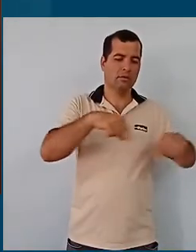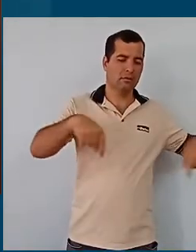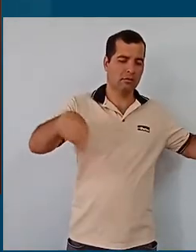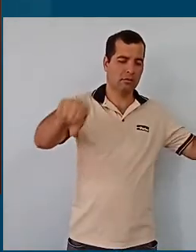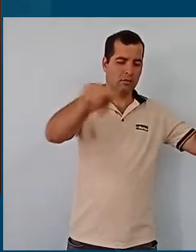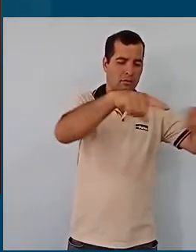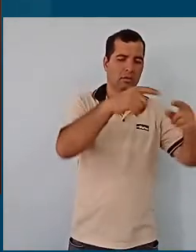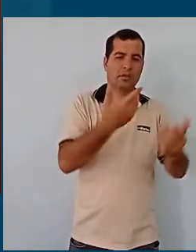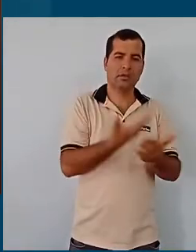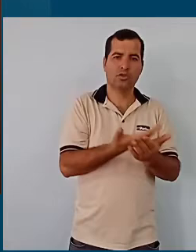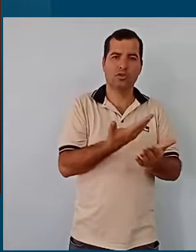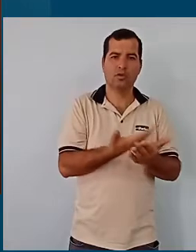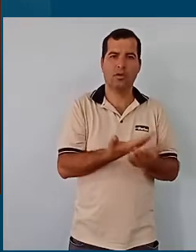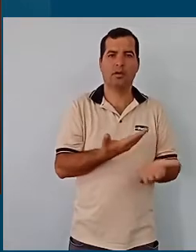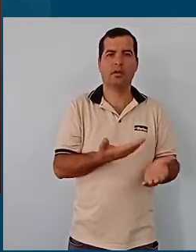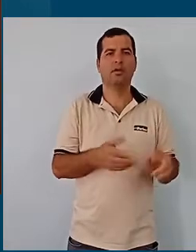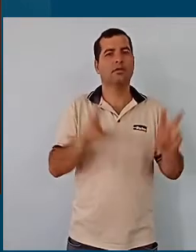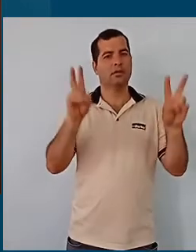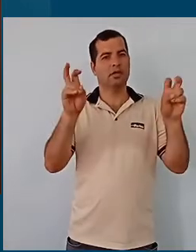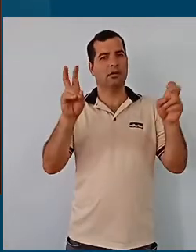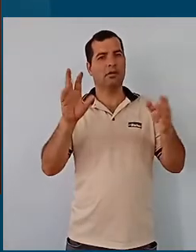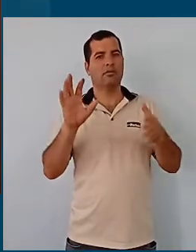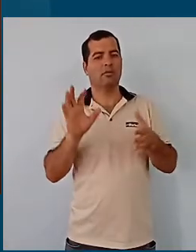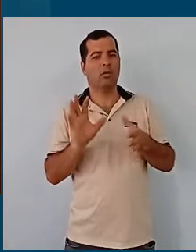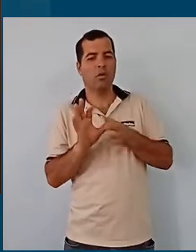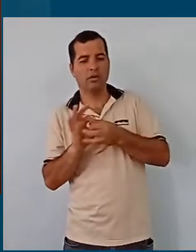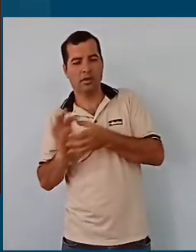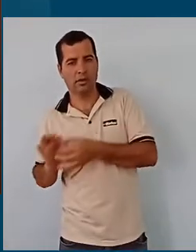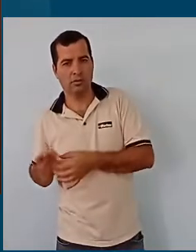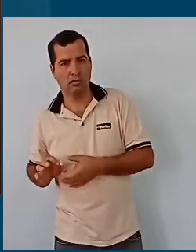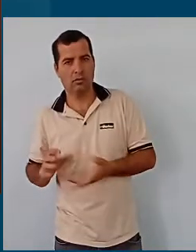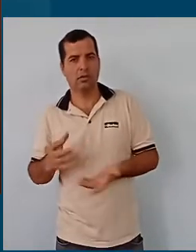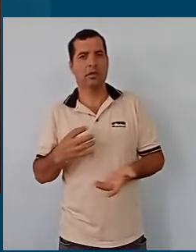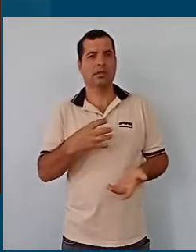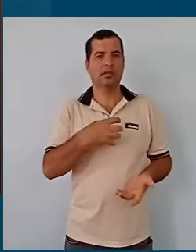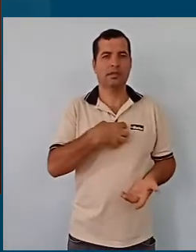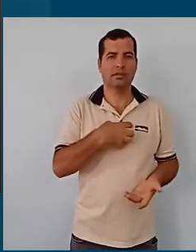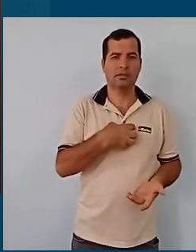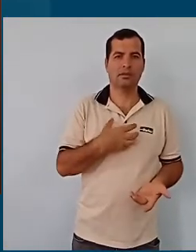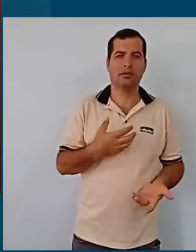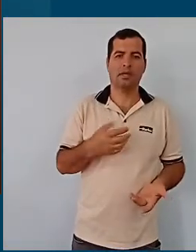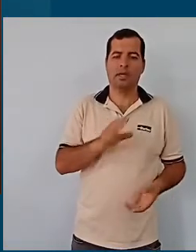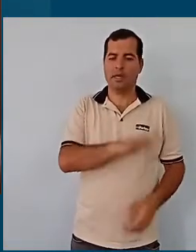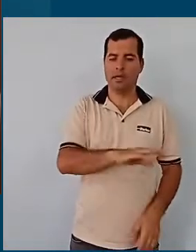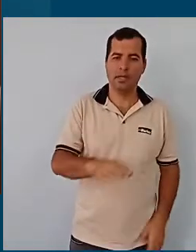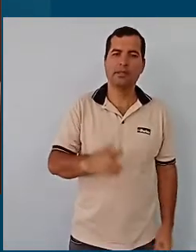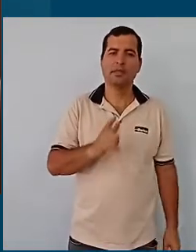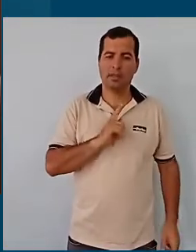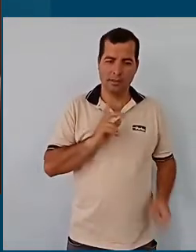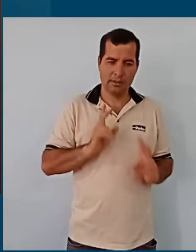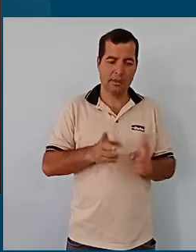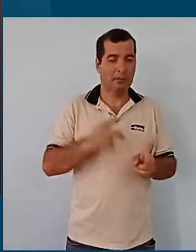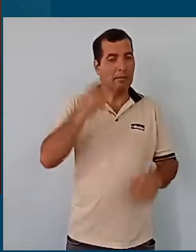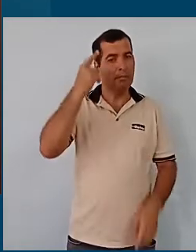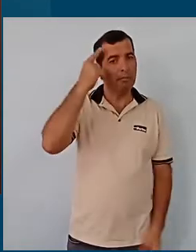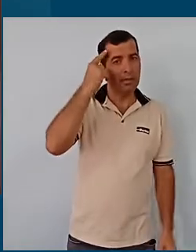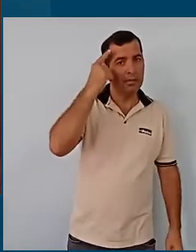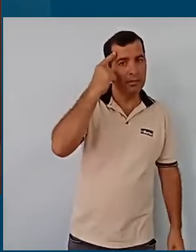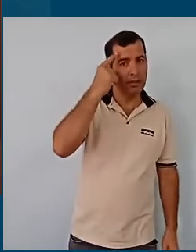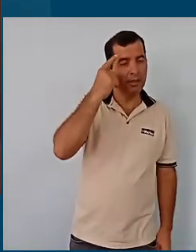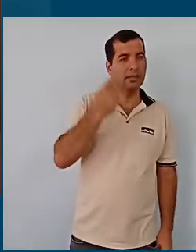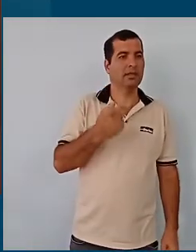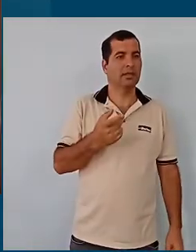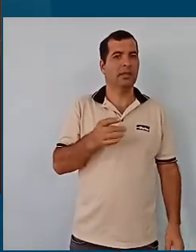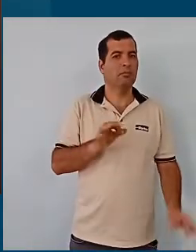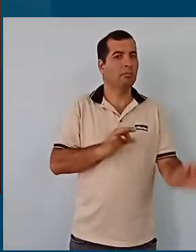de contextos, de situações em que as crianças estejam sempre ajudando a pensar,